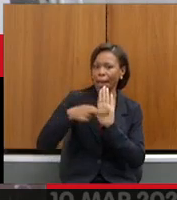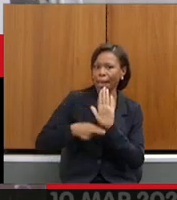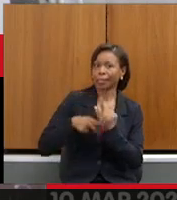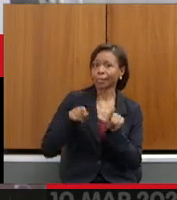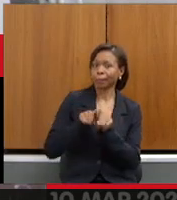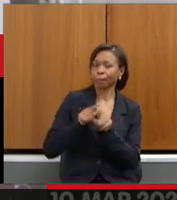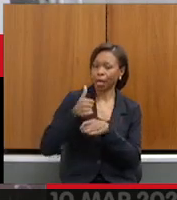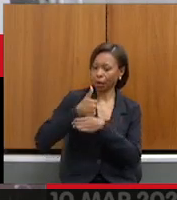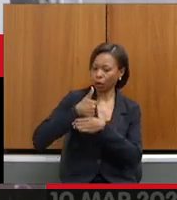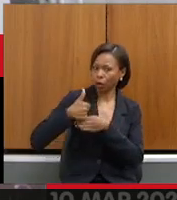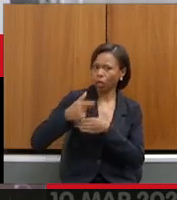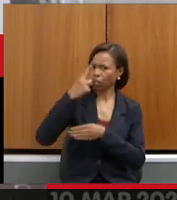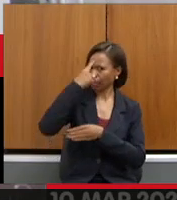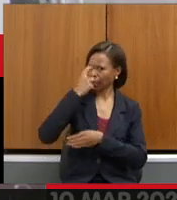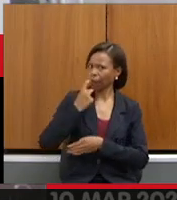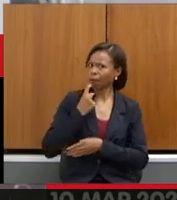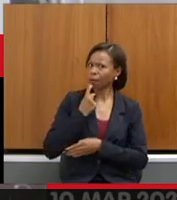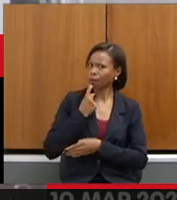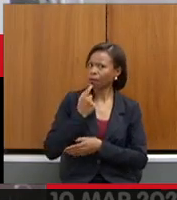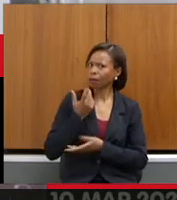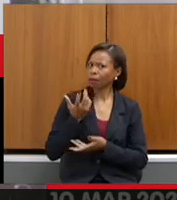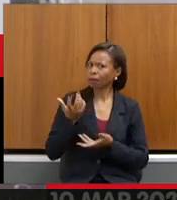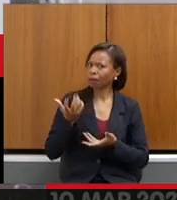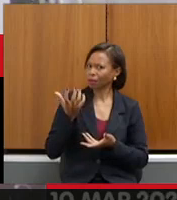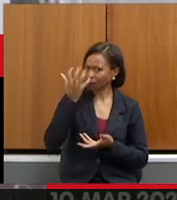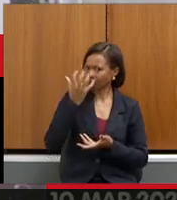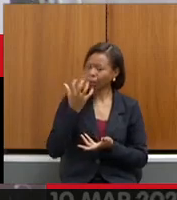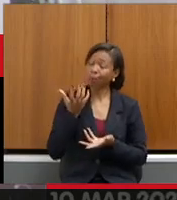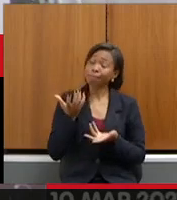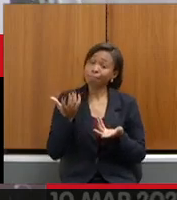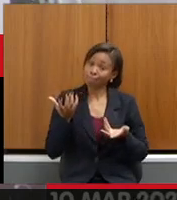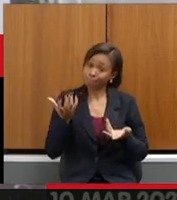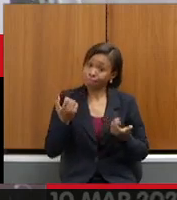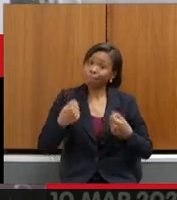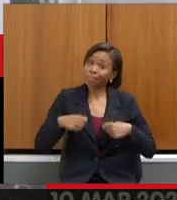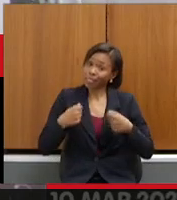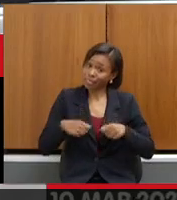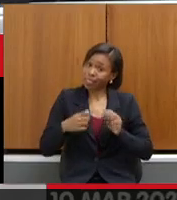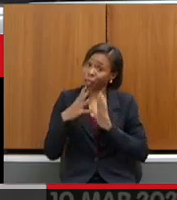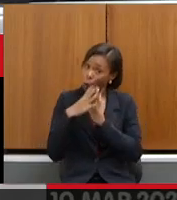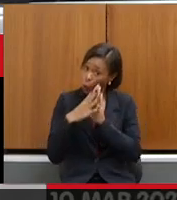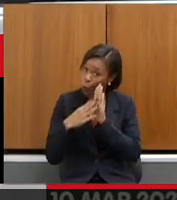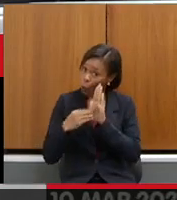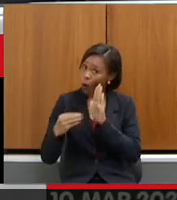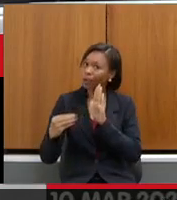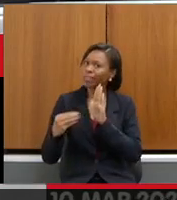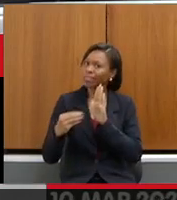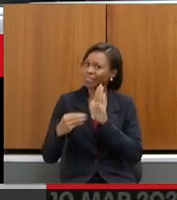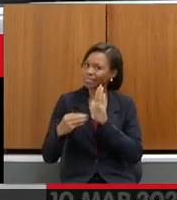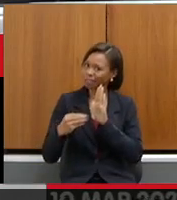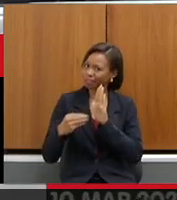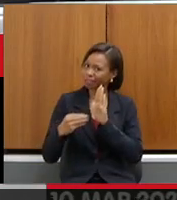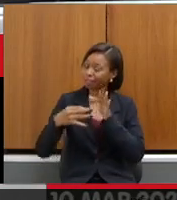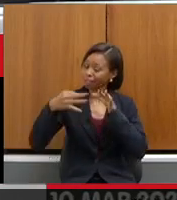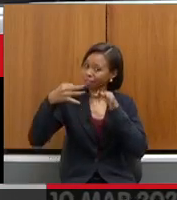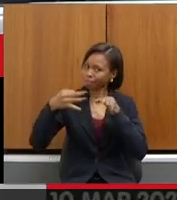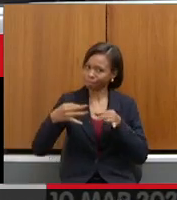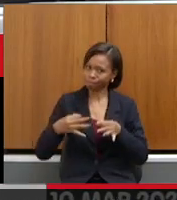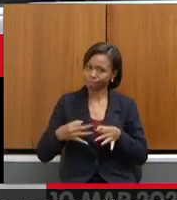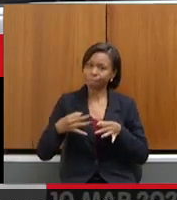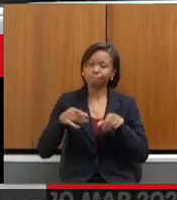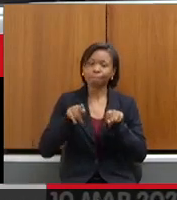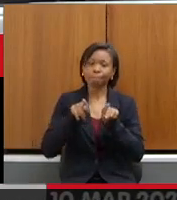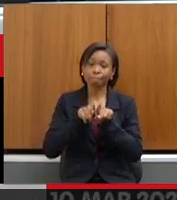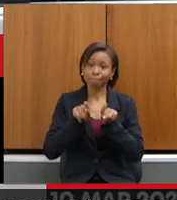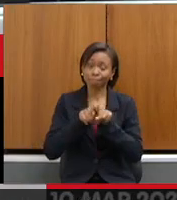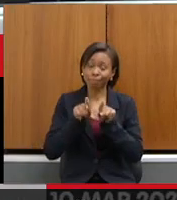eu acho importante que nós possamos de fato ter o exemplo mais ter o exemplo